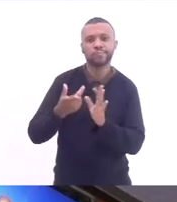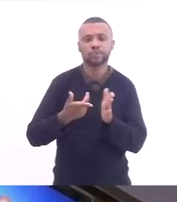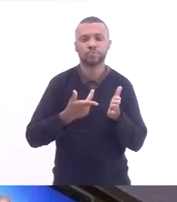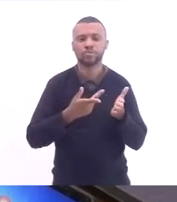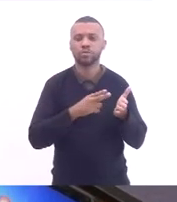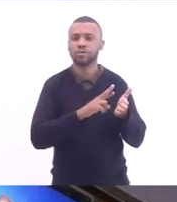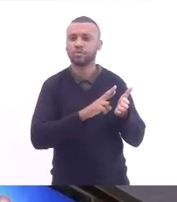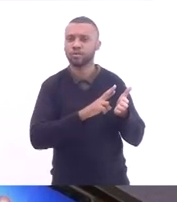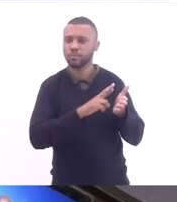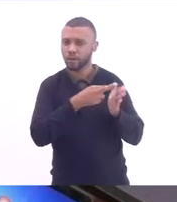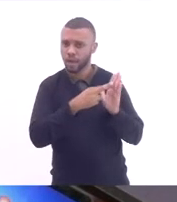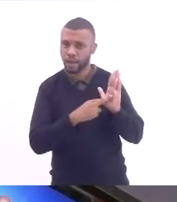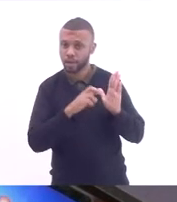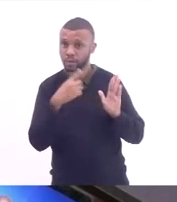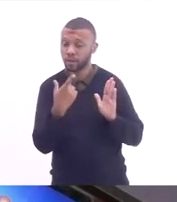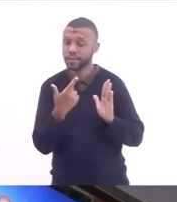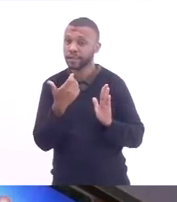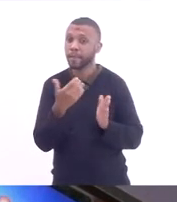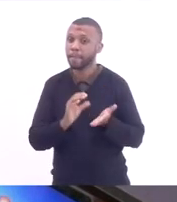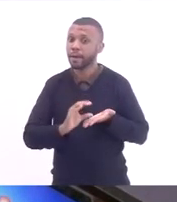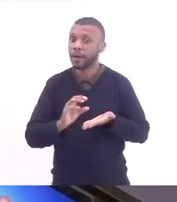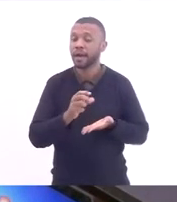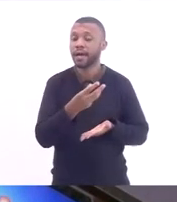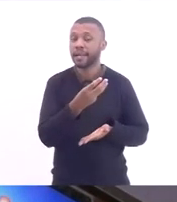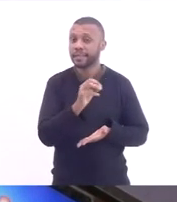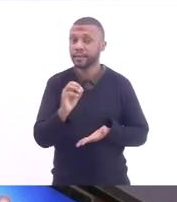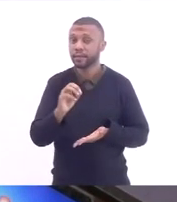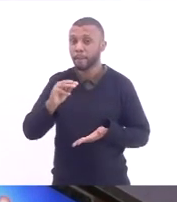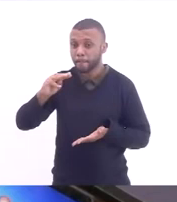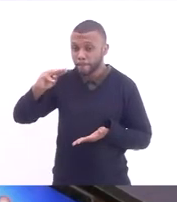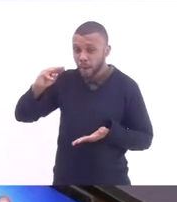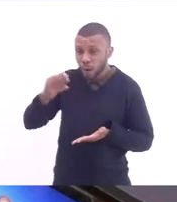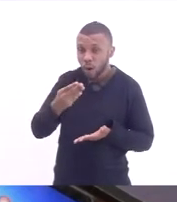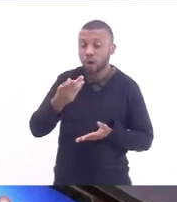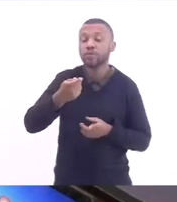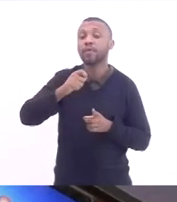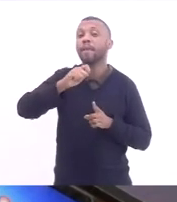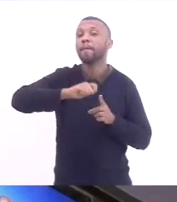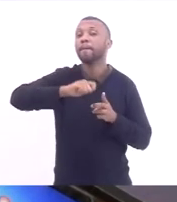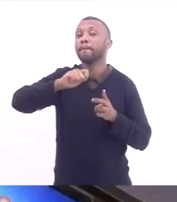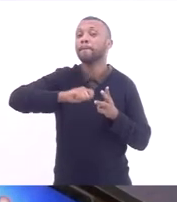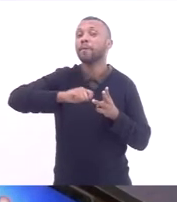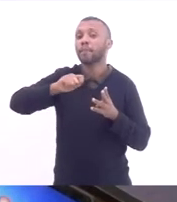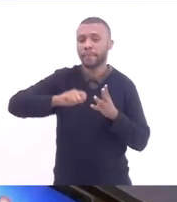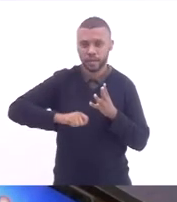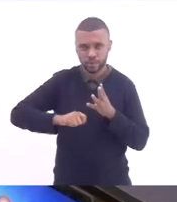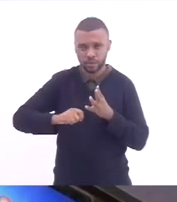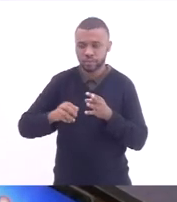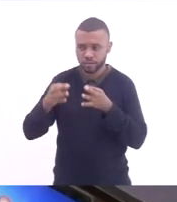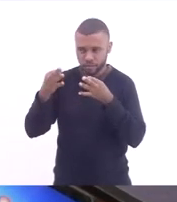gente espera pagar, em média, 300 milhões por mês. 300 por mês? Por mês.